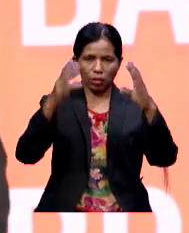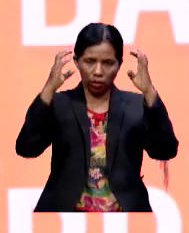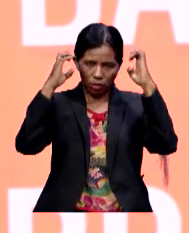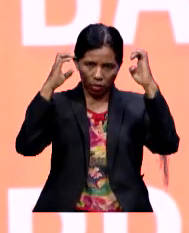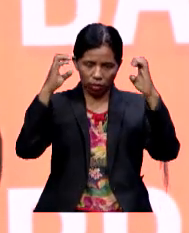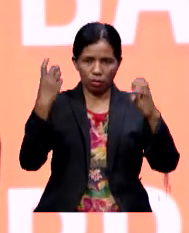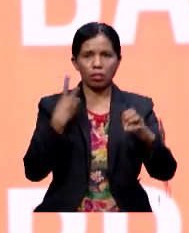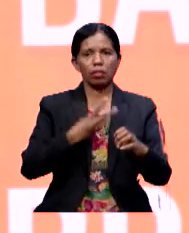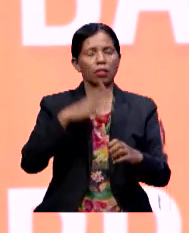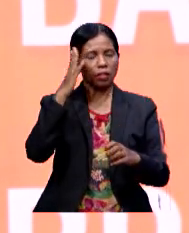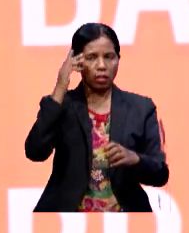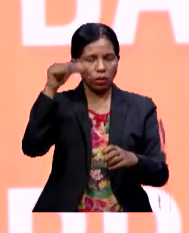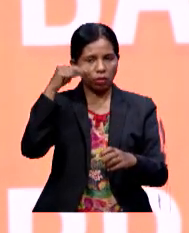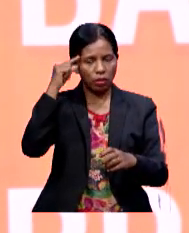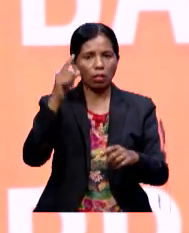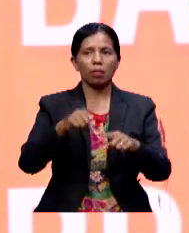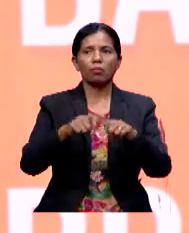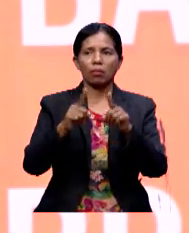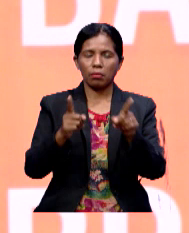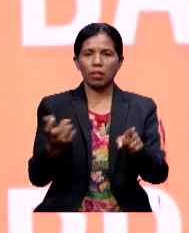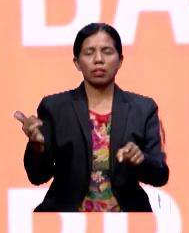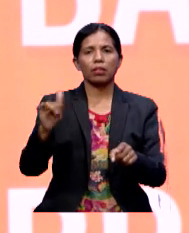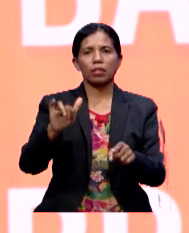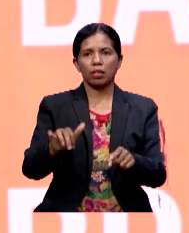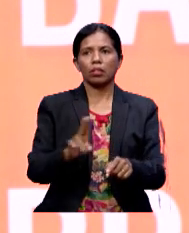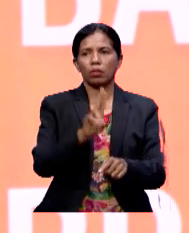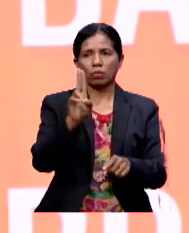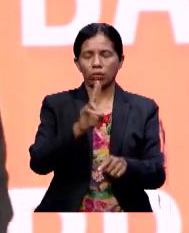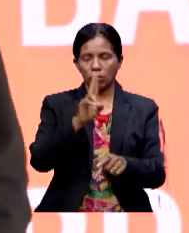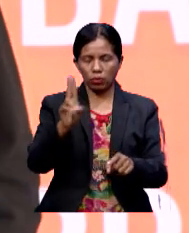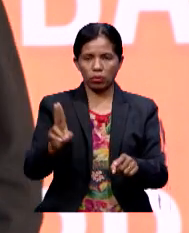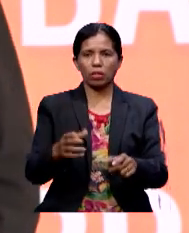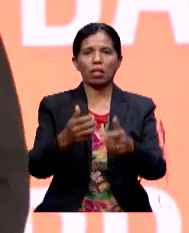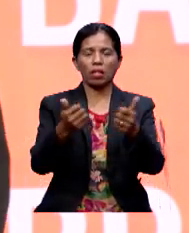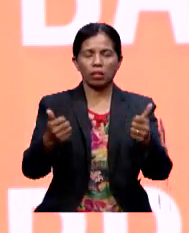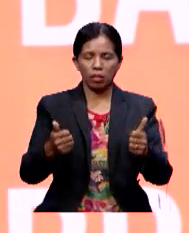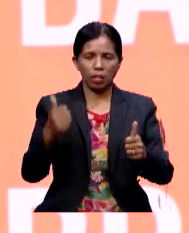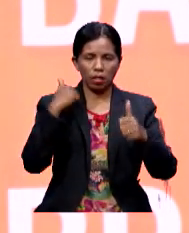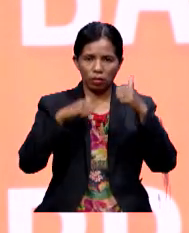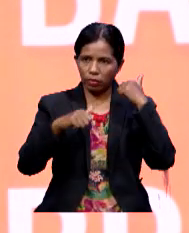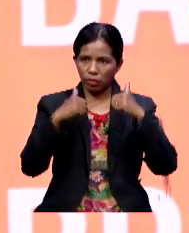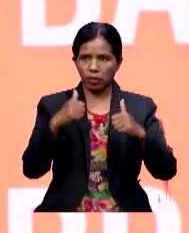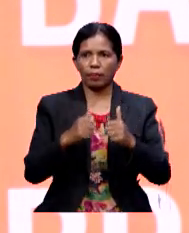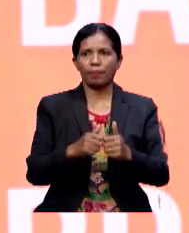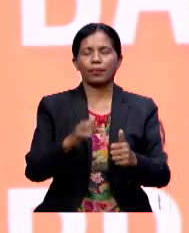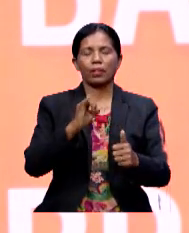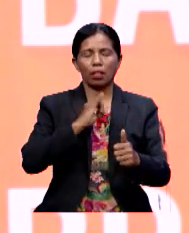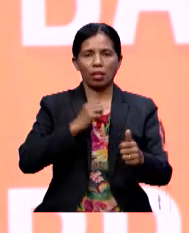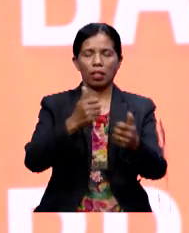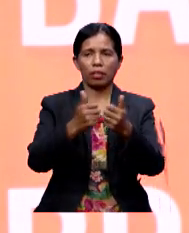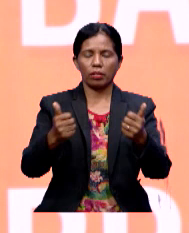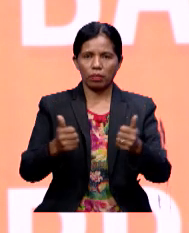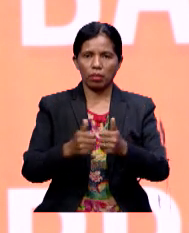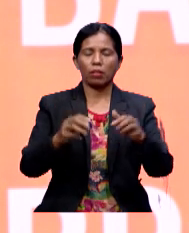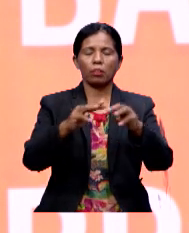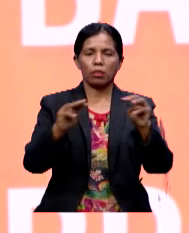união. Mas vê se ele executa arte e balo, marca autoridade,